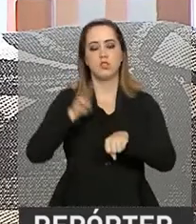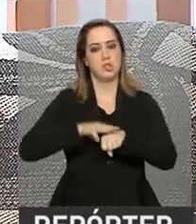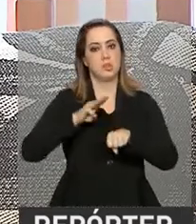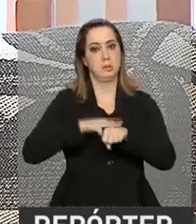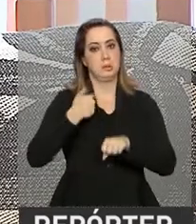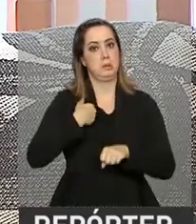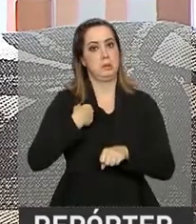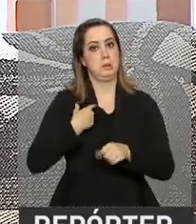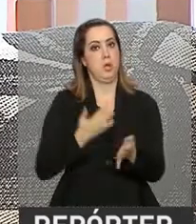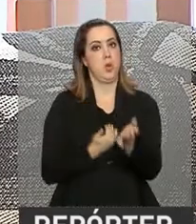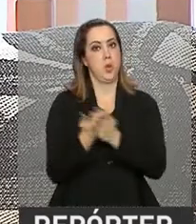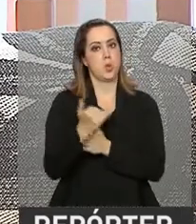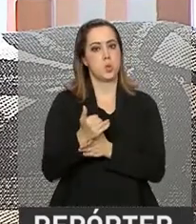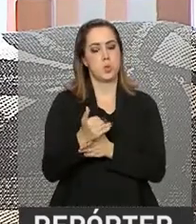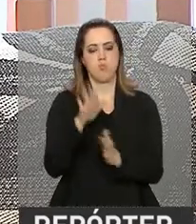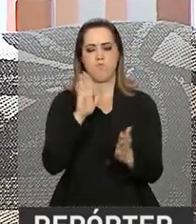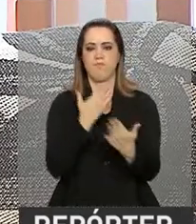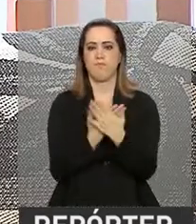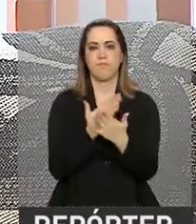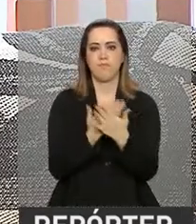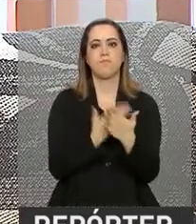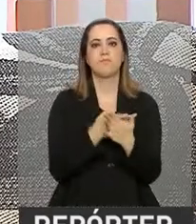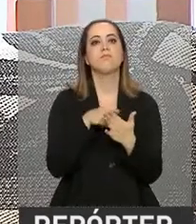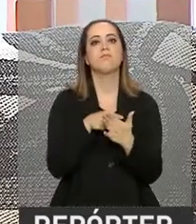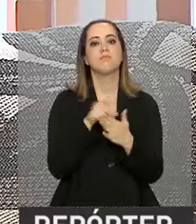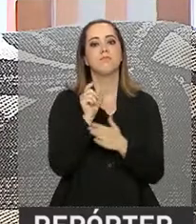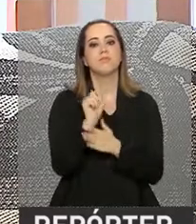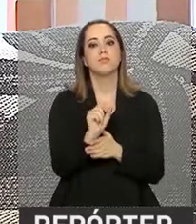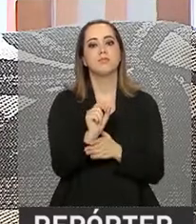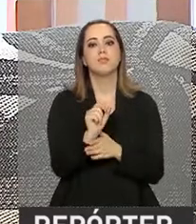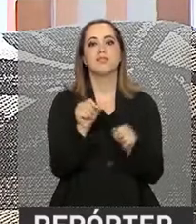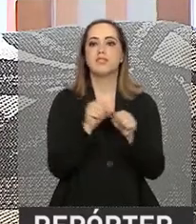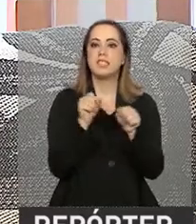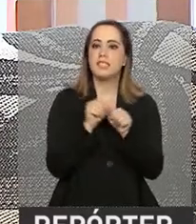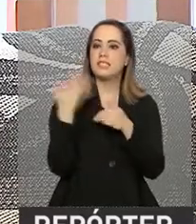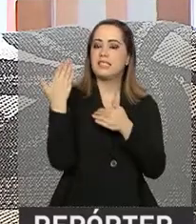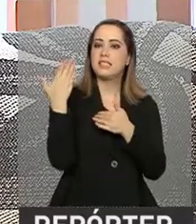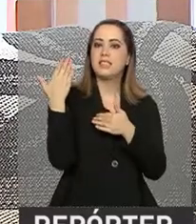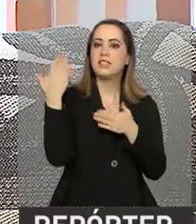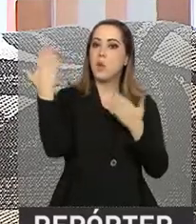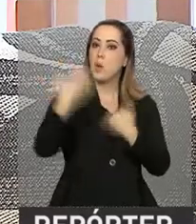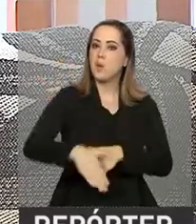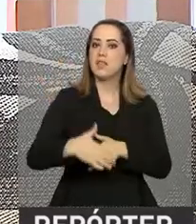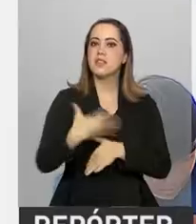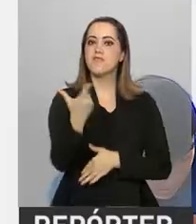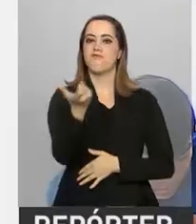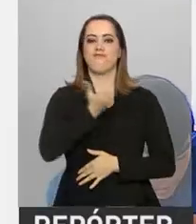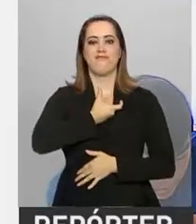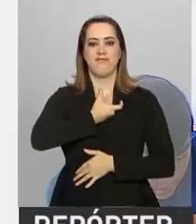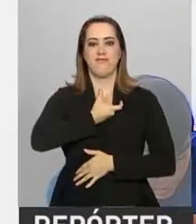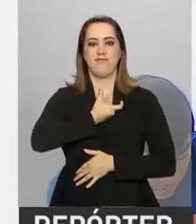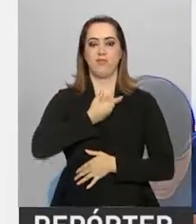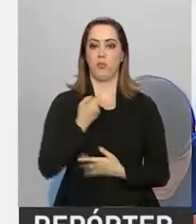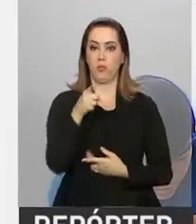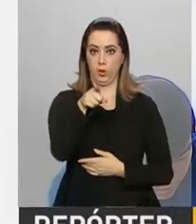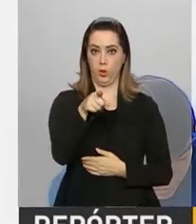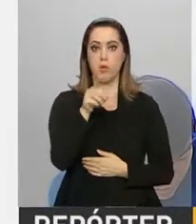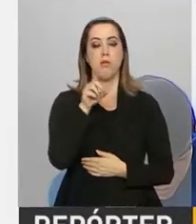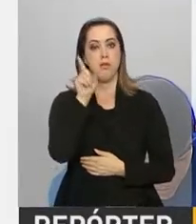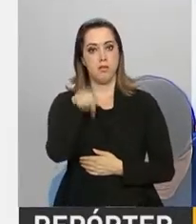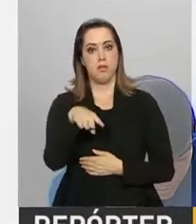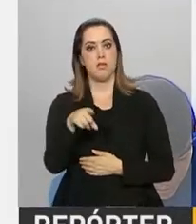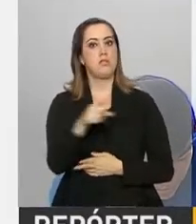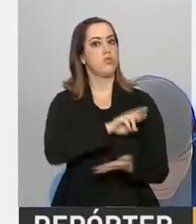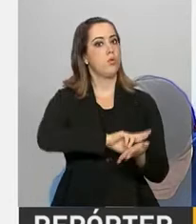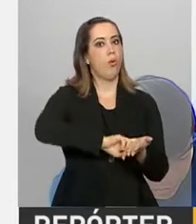também estudar pra fazer as provas de ganhar minhas menores guilherme vai ter mais